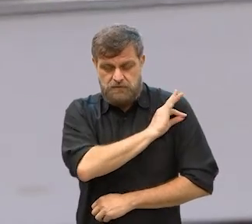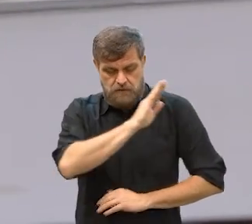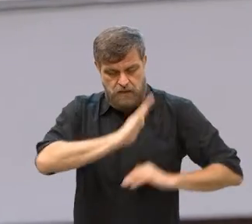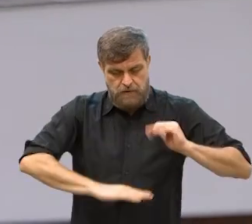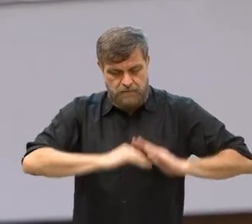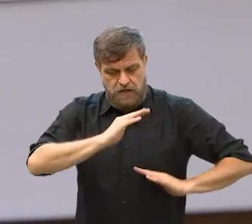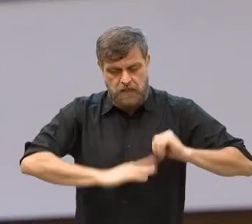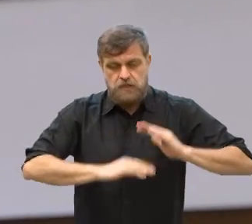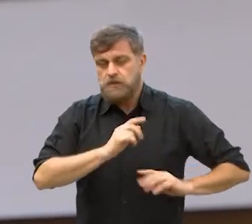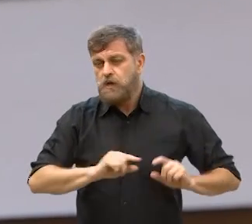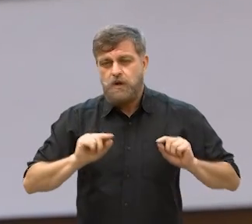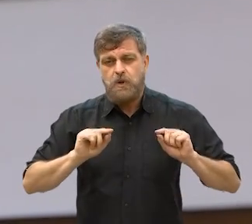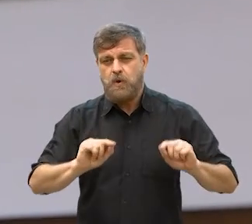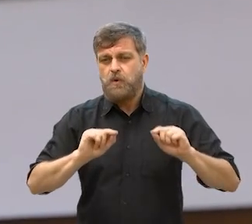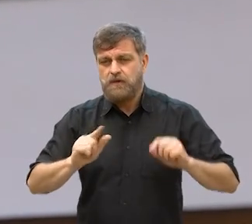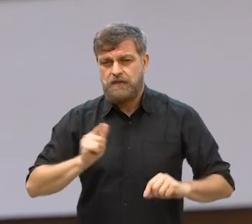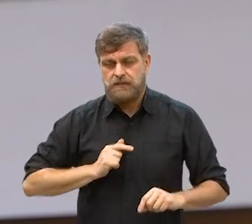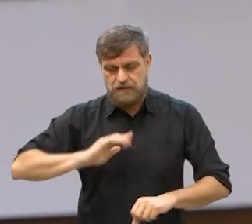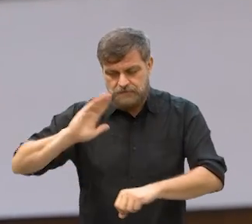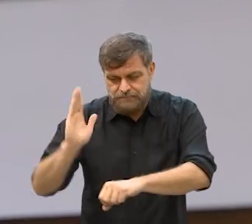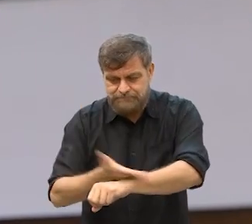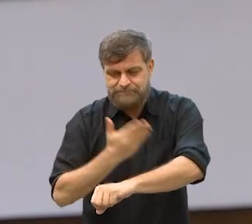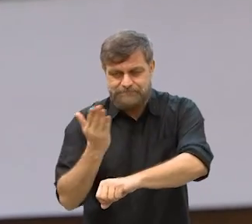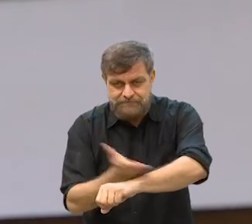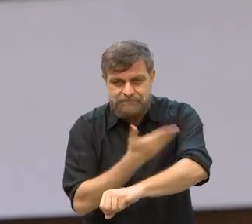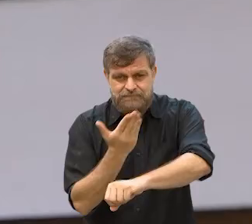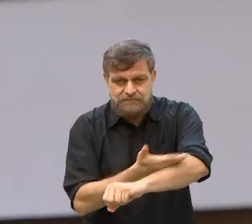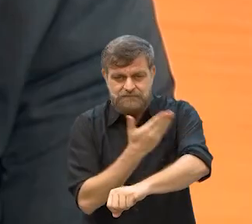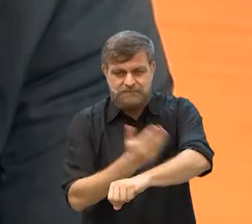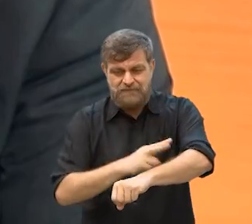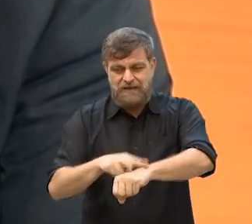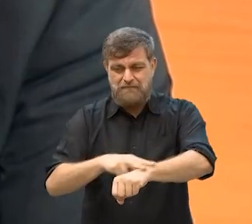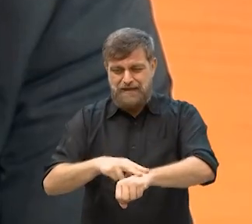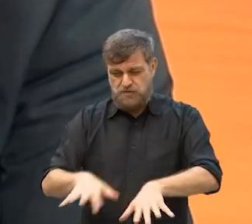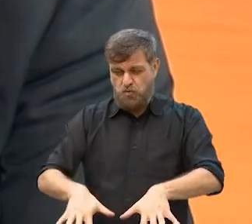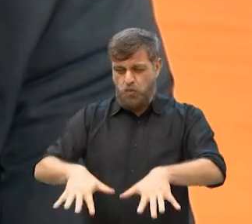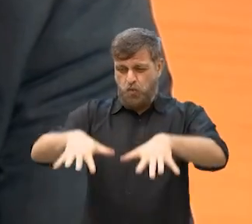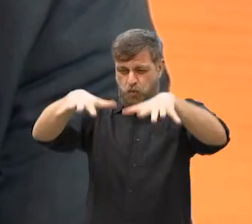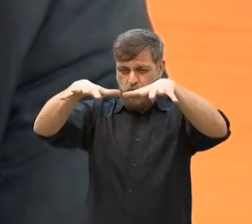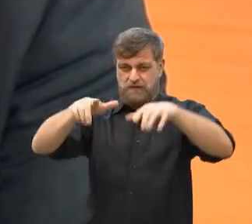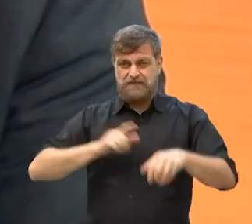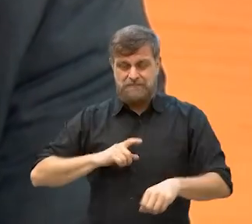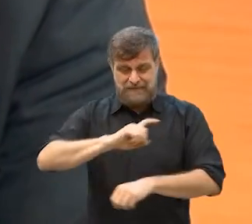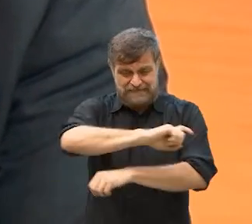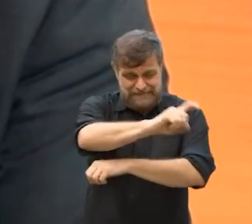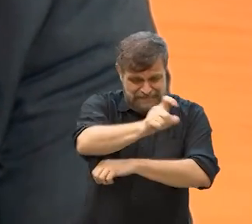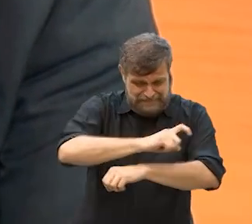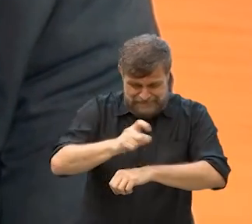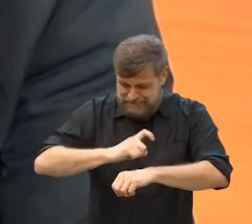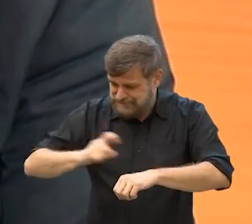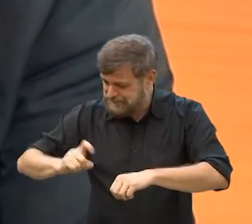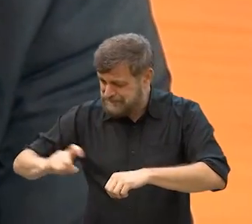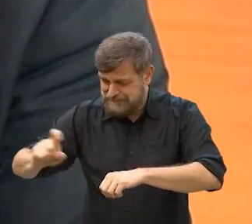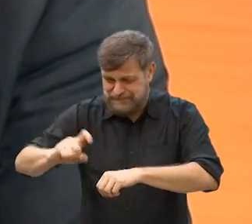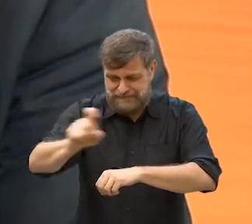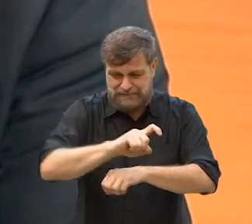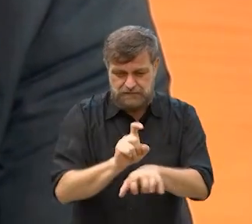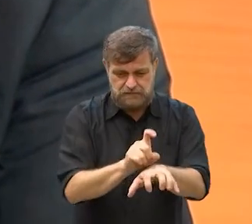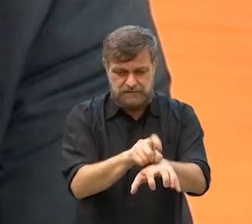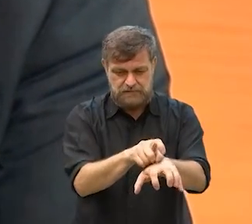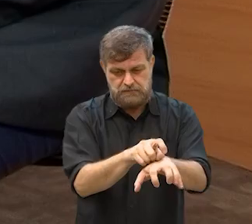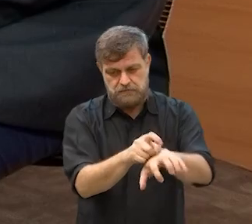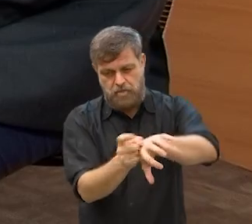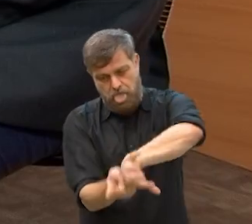uma iniciativa de poda e também de veneno para amenizar